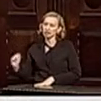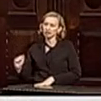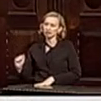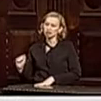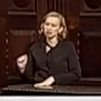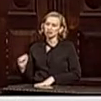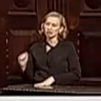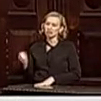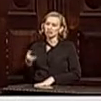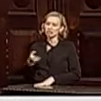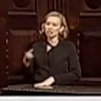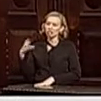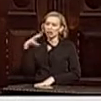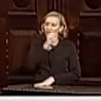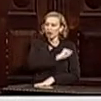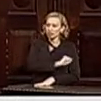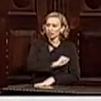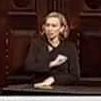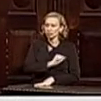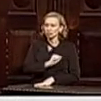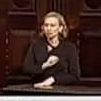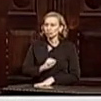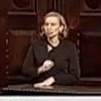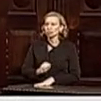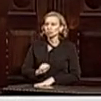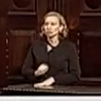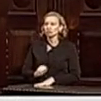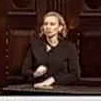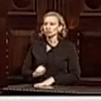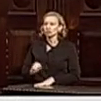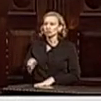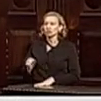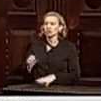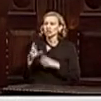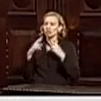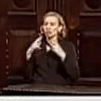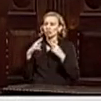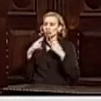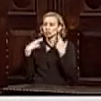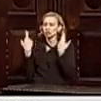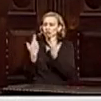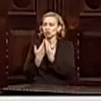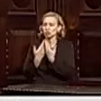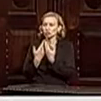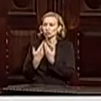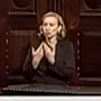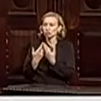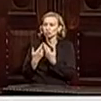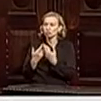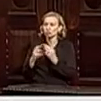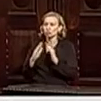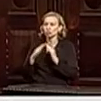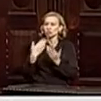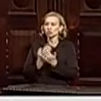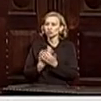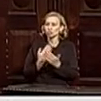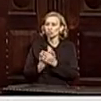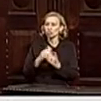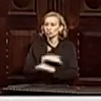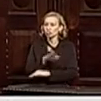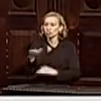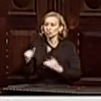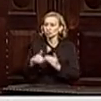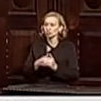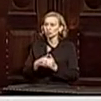mais breve espaço de tempo possível, uma reunião do Colégio de Líderes da Assembleia Legislativa, com todas as